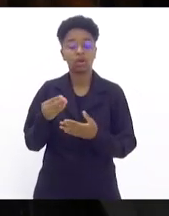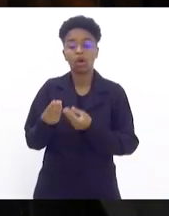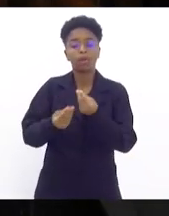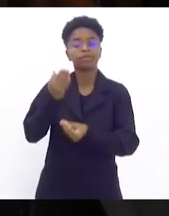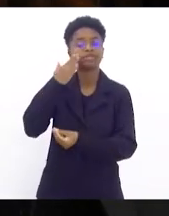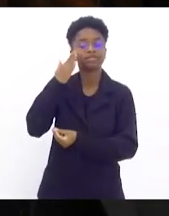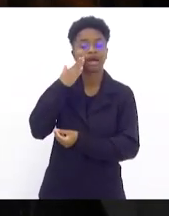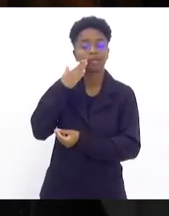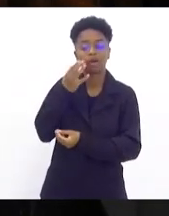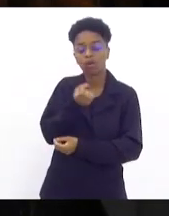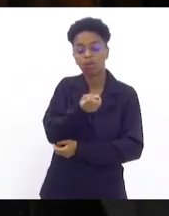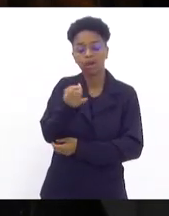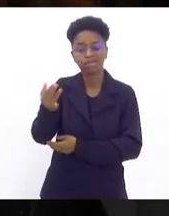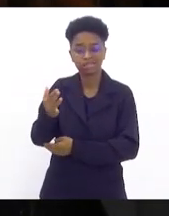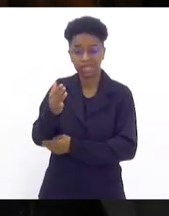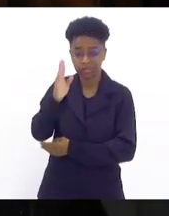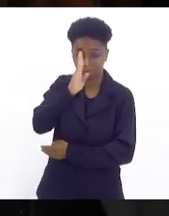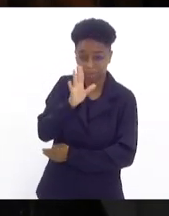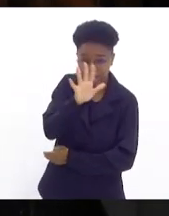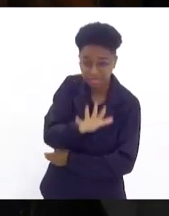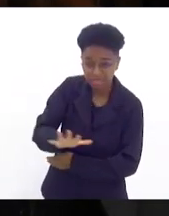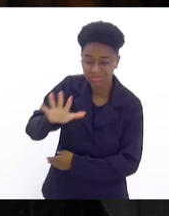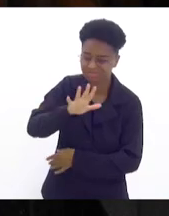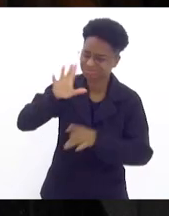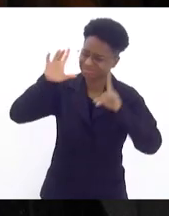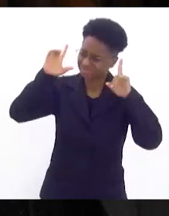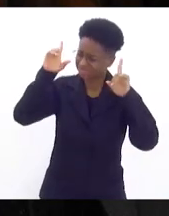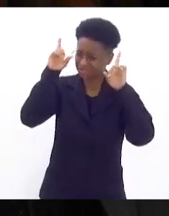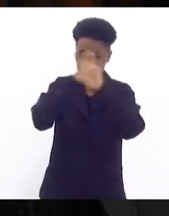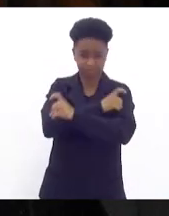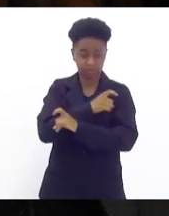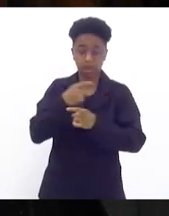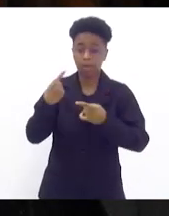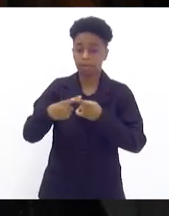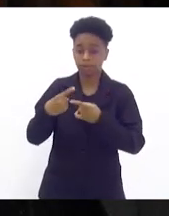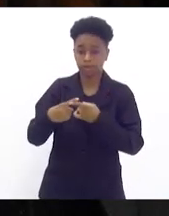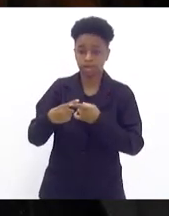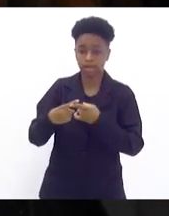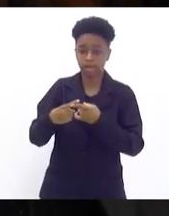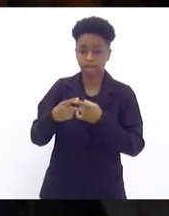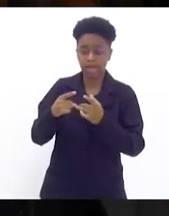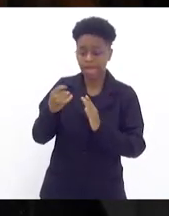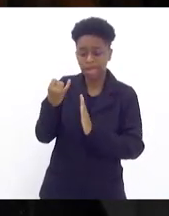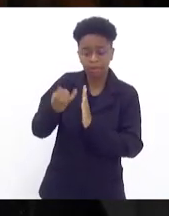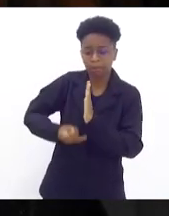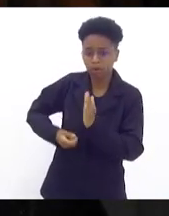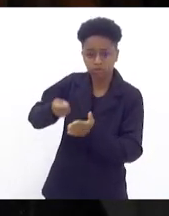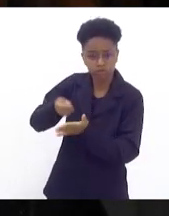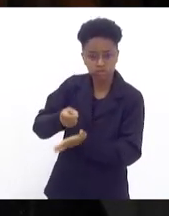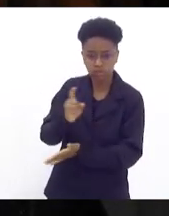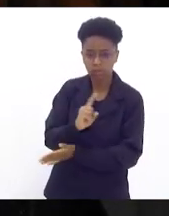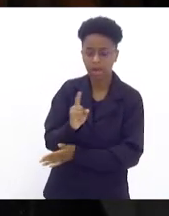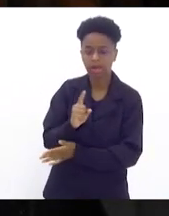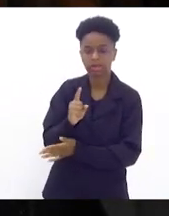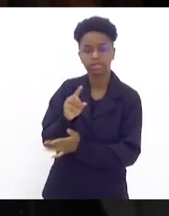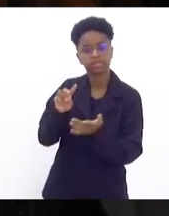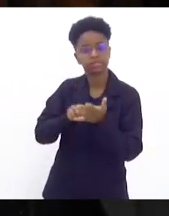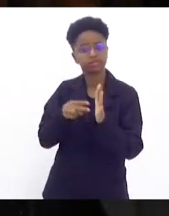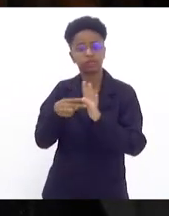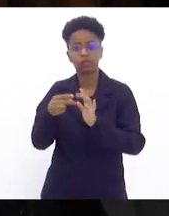é dificílimo porque a sonegação vai derivar